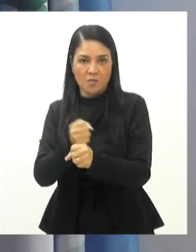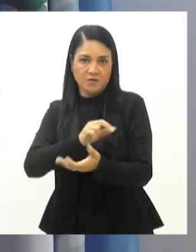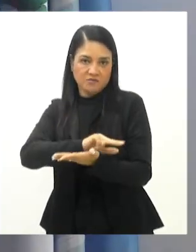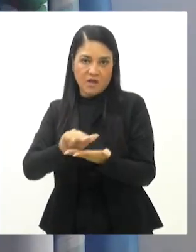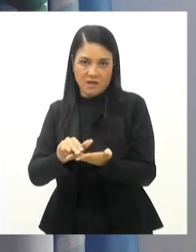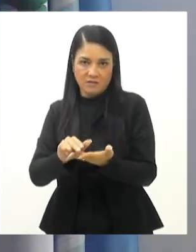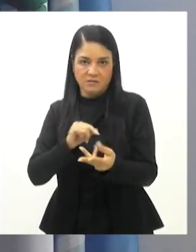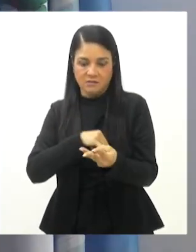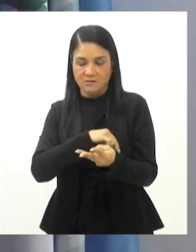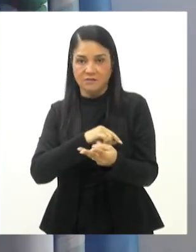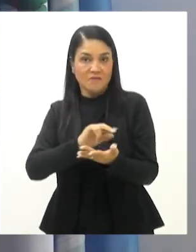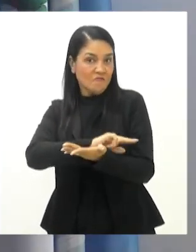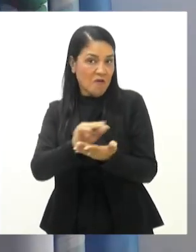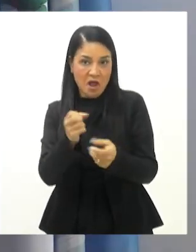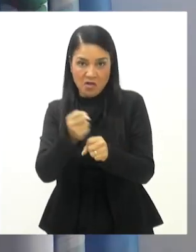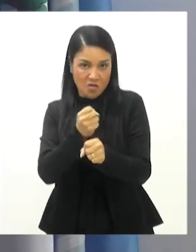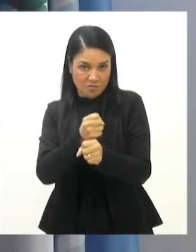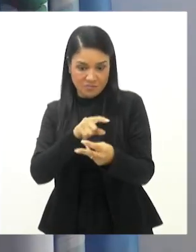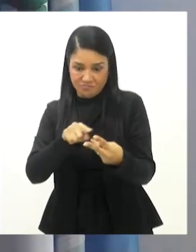Olha a prestação de conta, diversas obras.